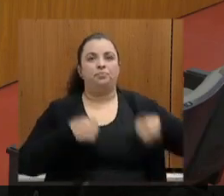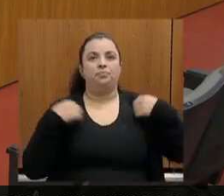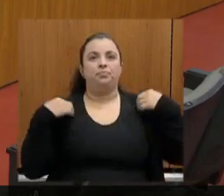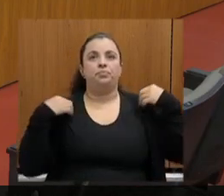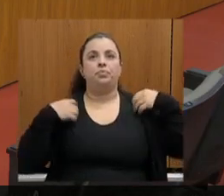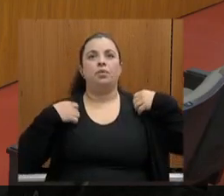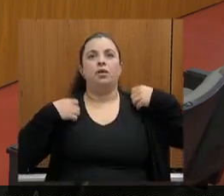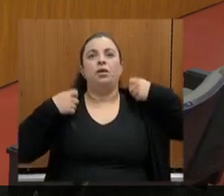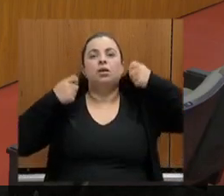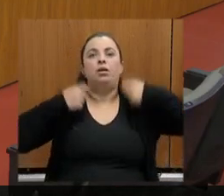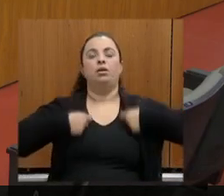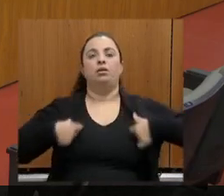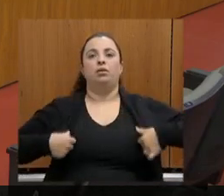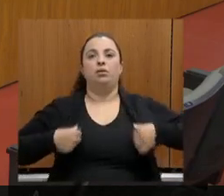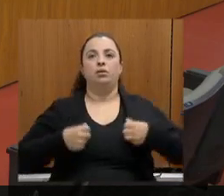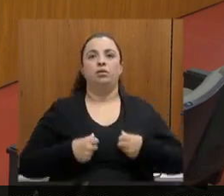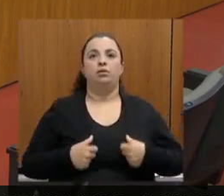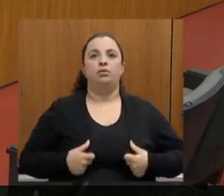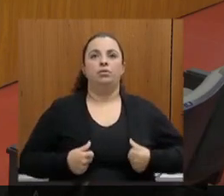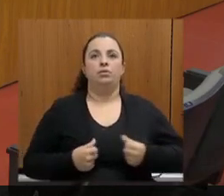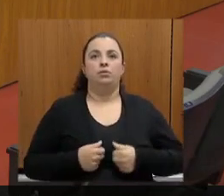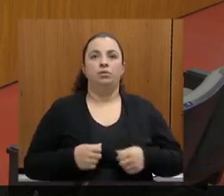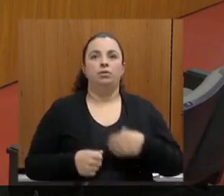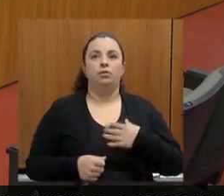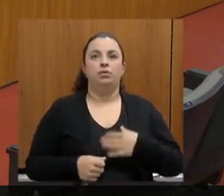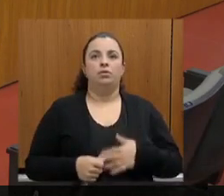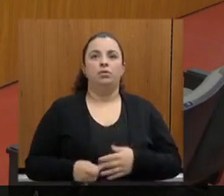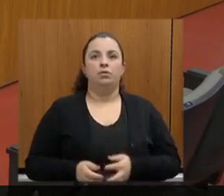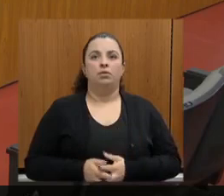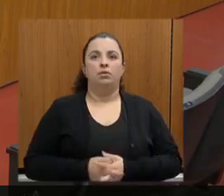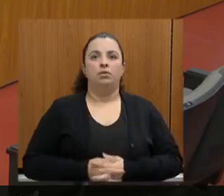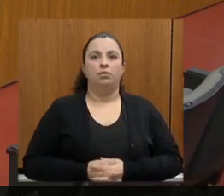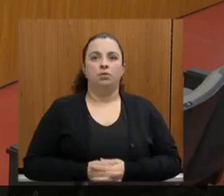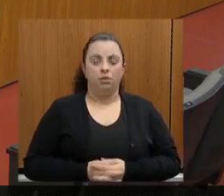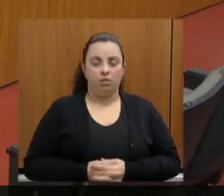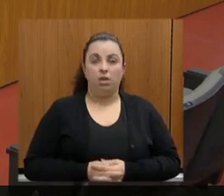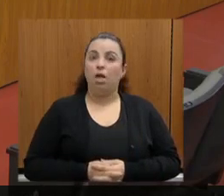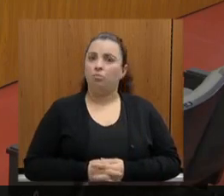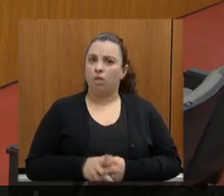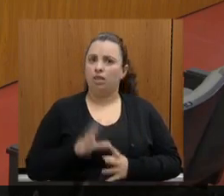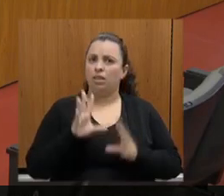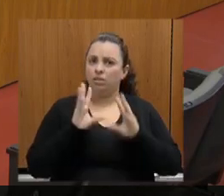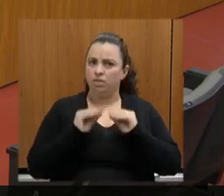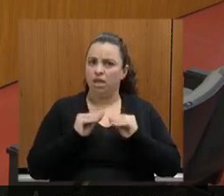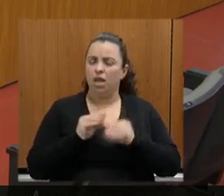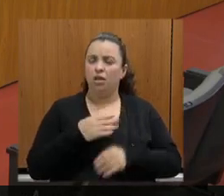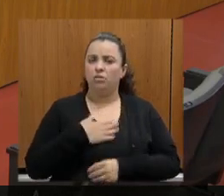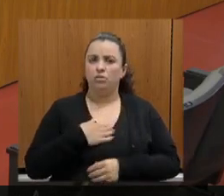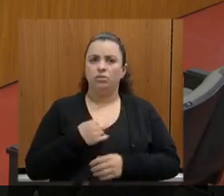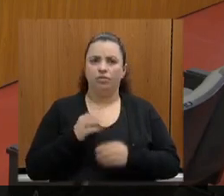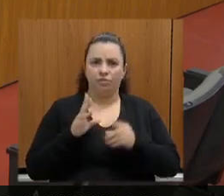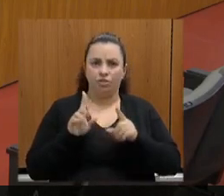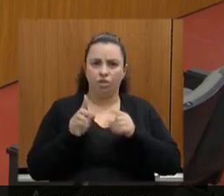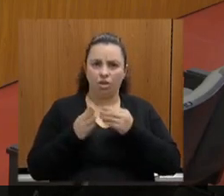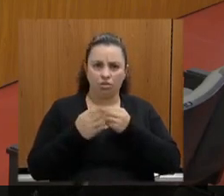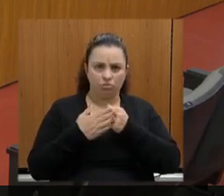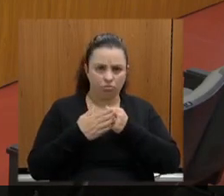E aí E ai desligada tá desligado